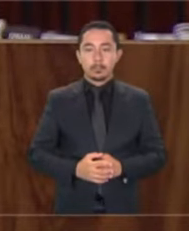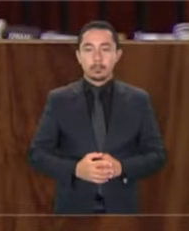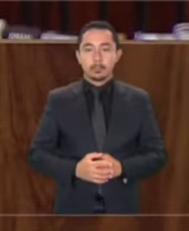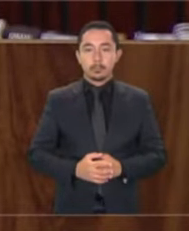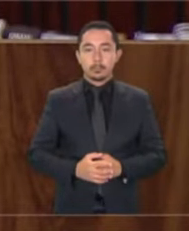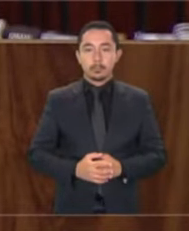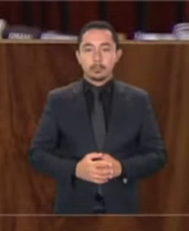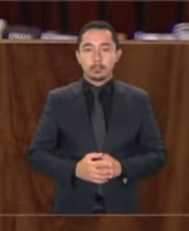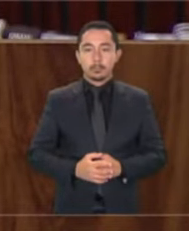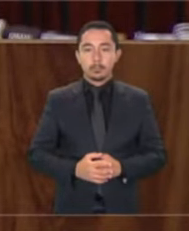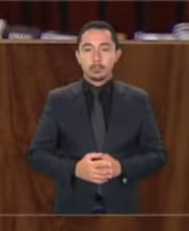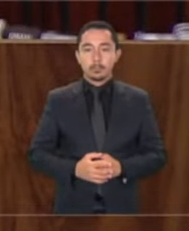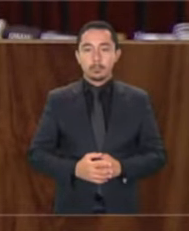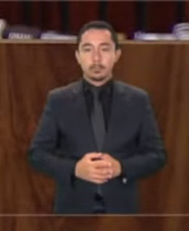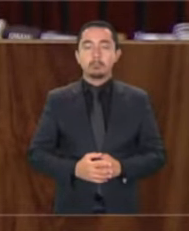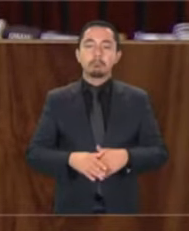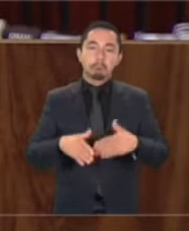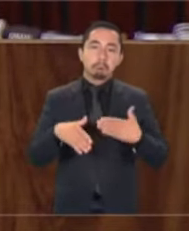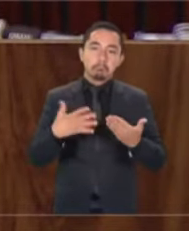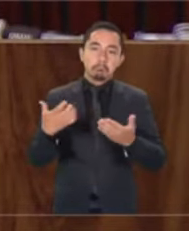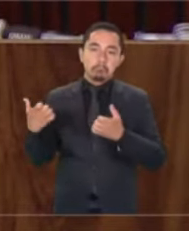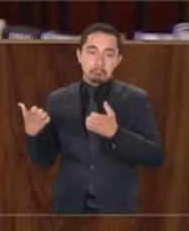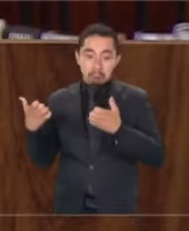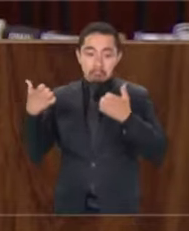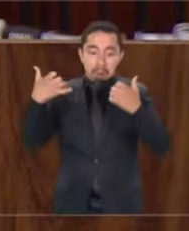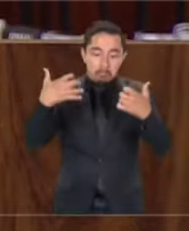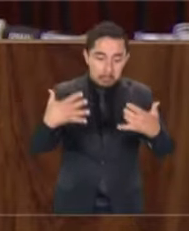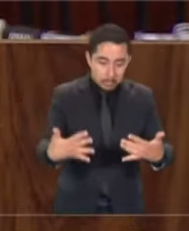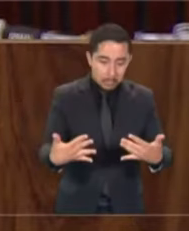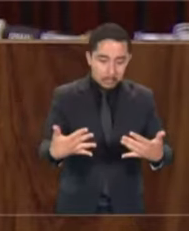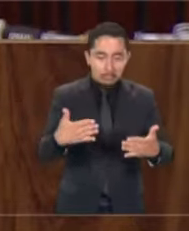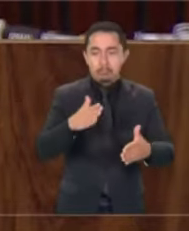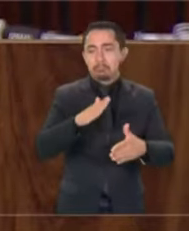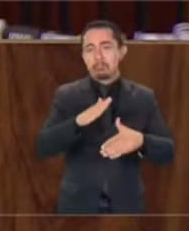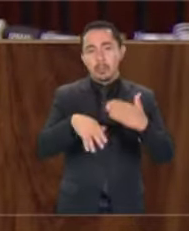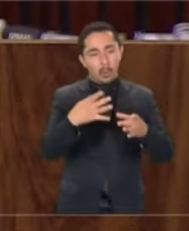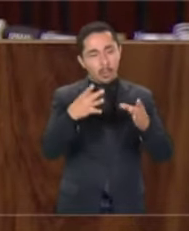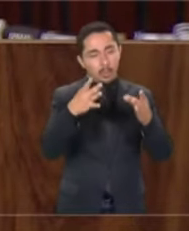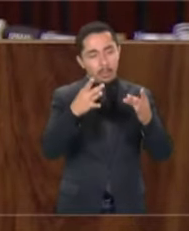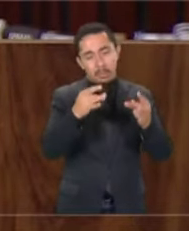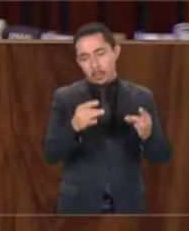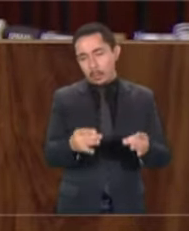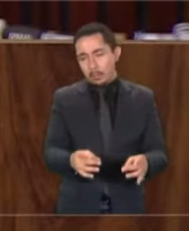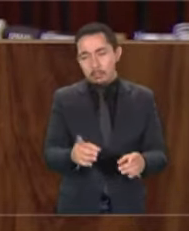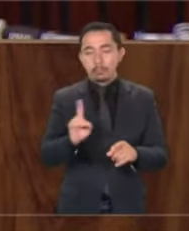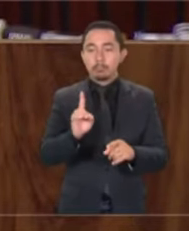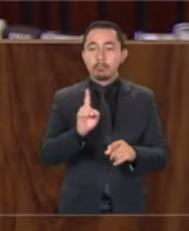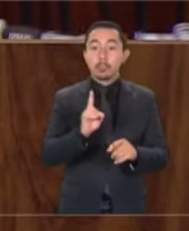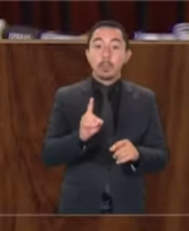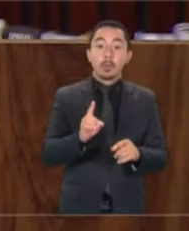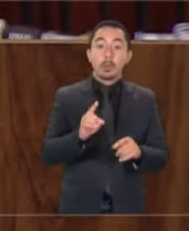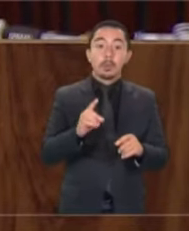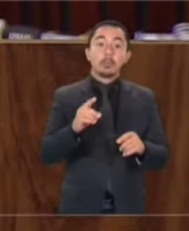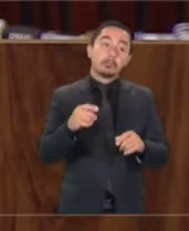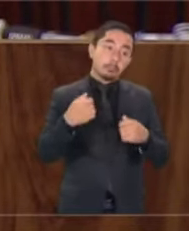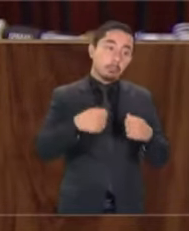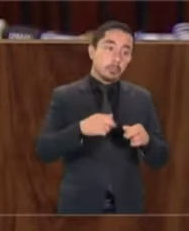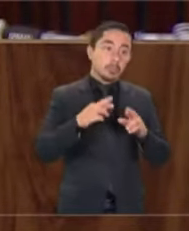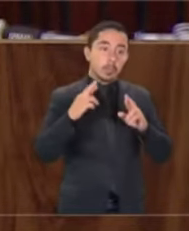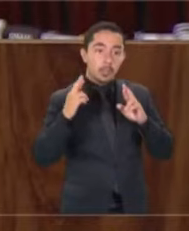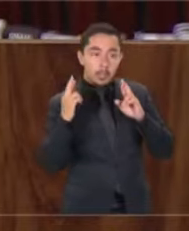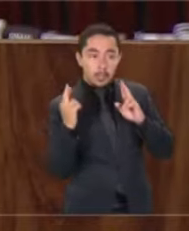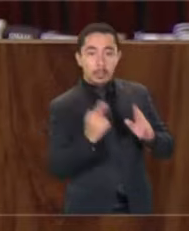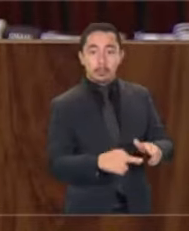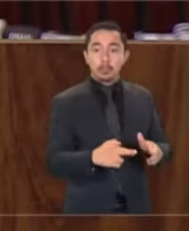Então, ante o exposto, sem querer mais demorar com este voto, sempre rogando as mais respeitosas vênias